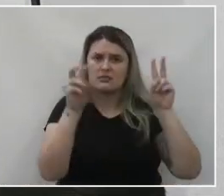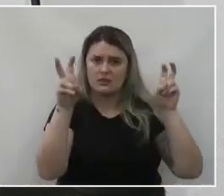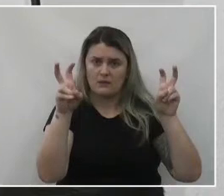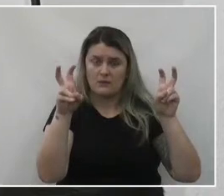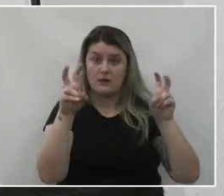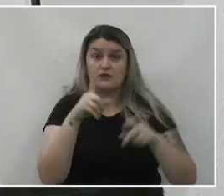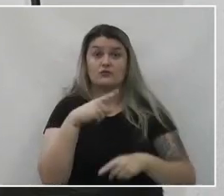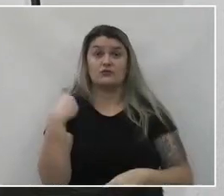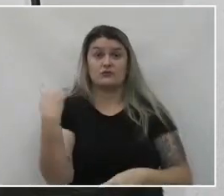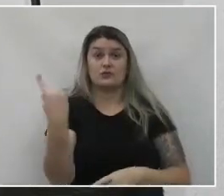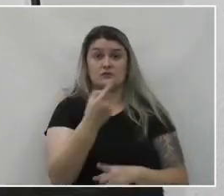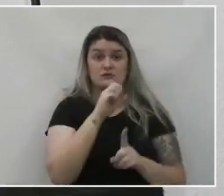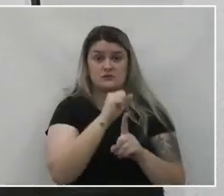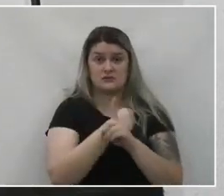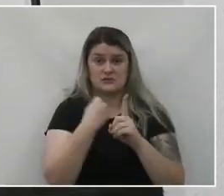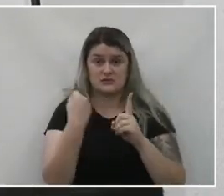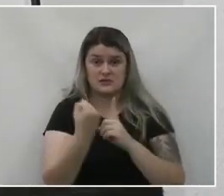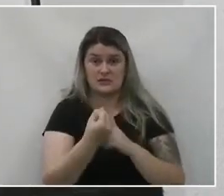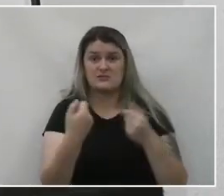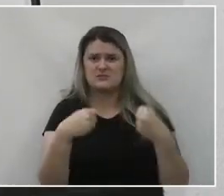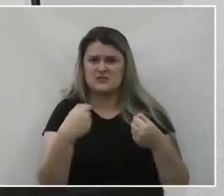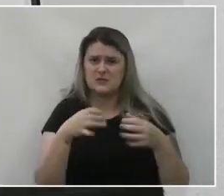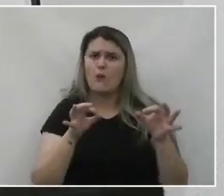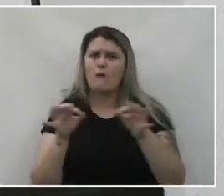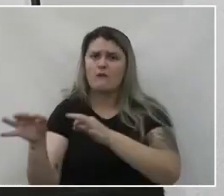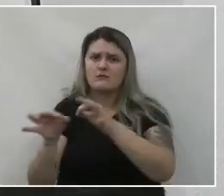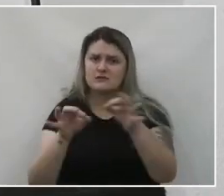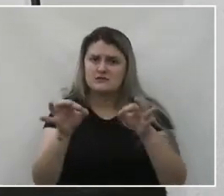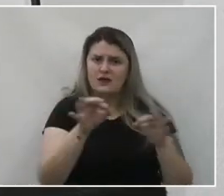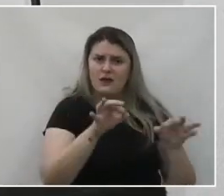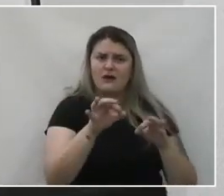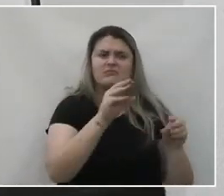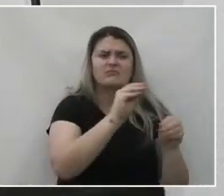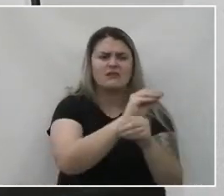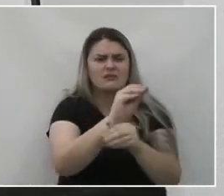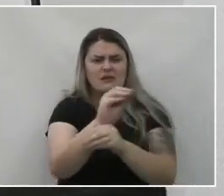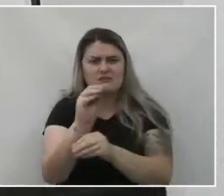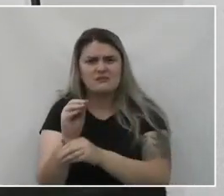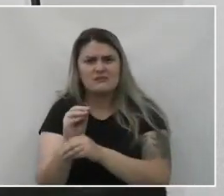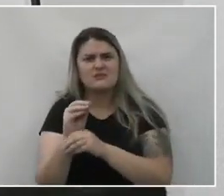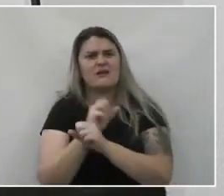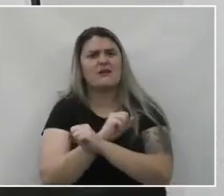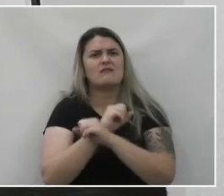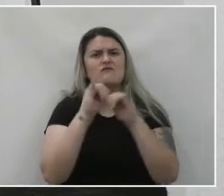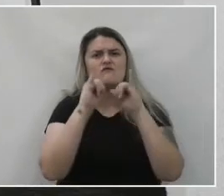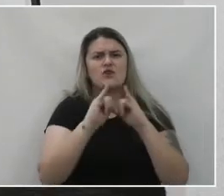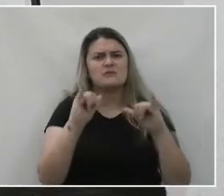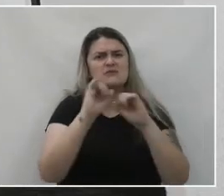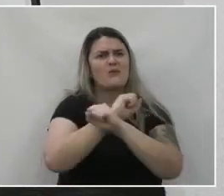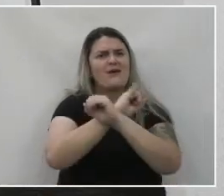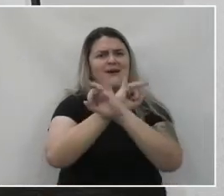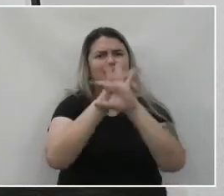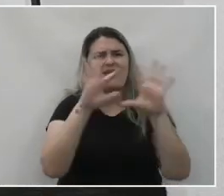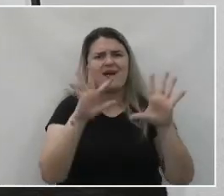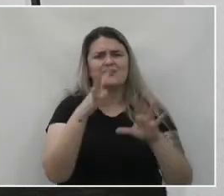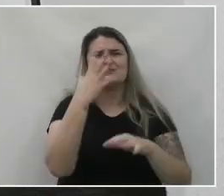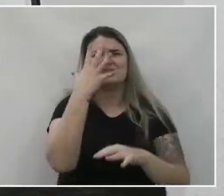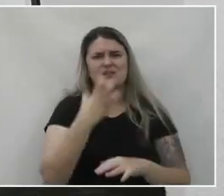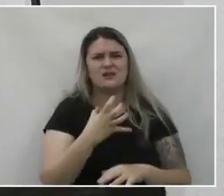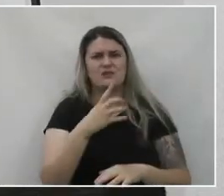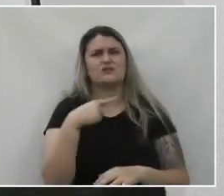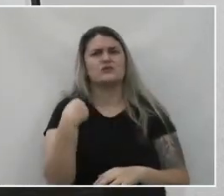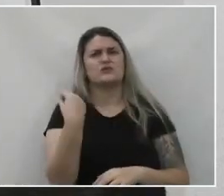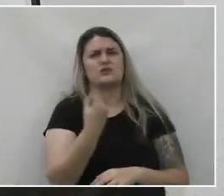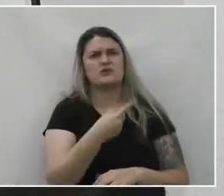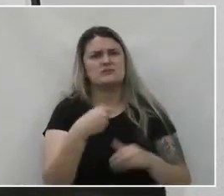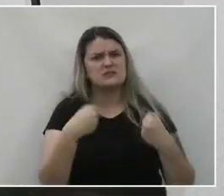que a sociedade se organize para que casos como esse sejam tratados com a mais absoluta transparência e seriedade. Precisamos